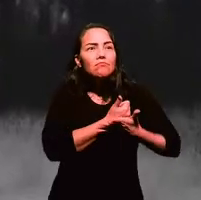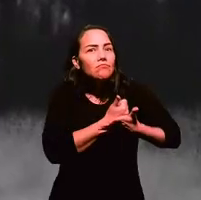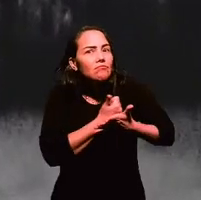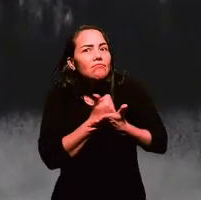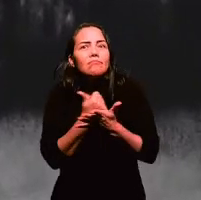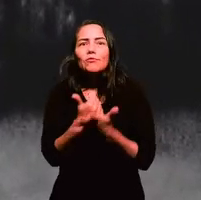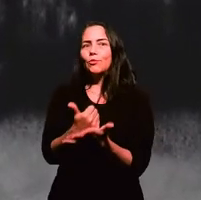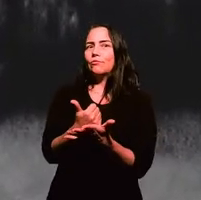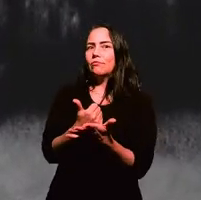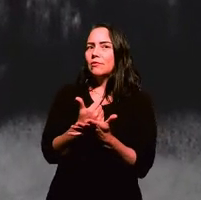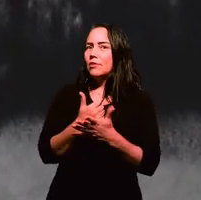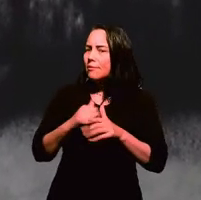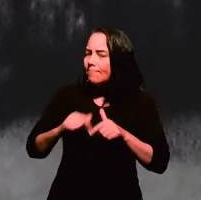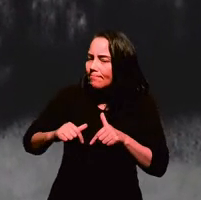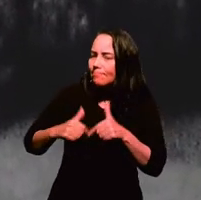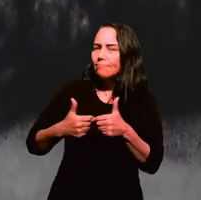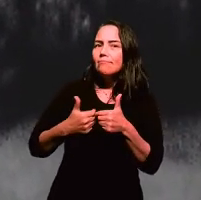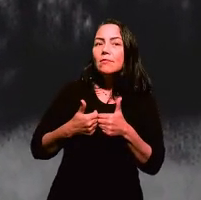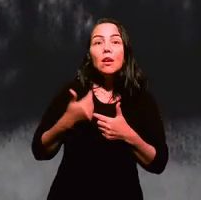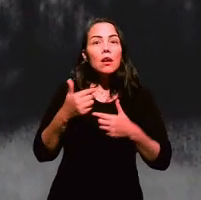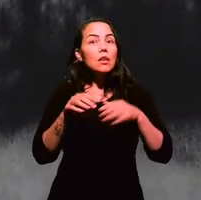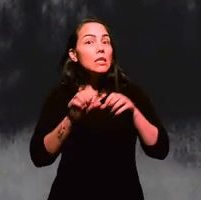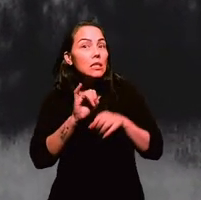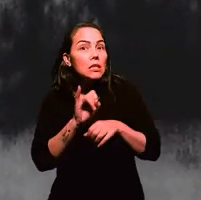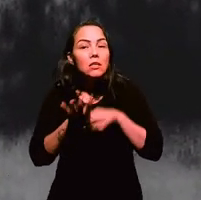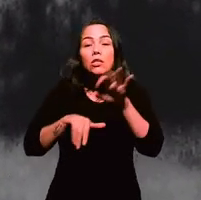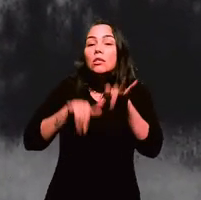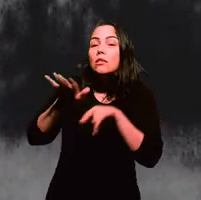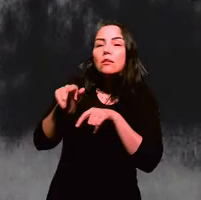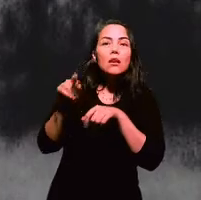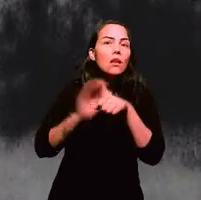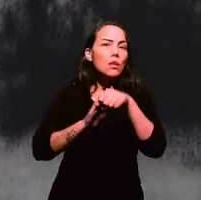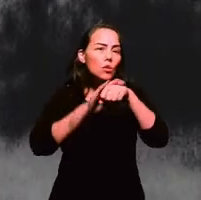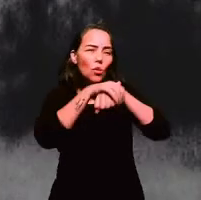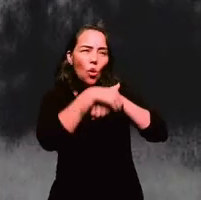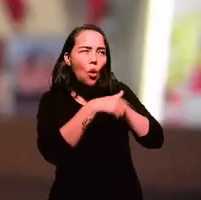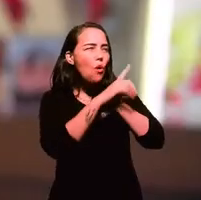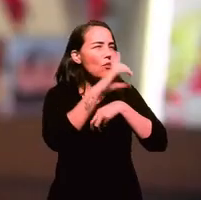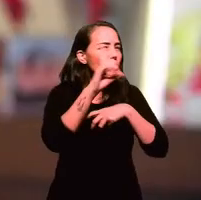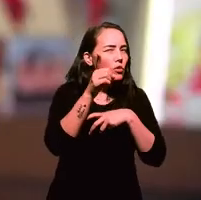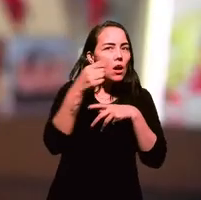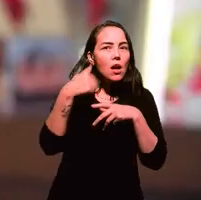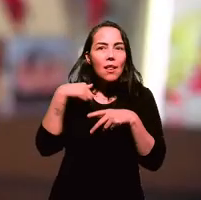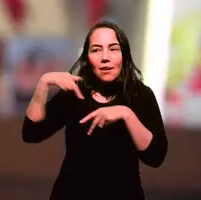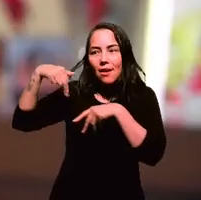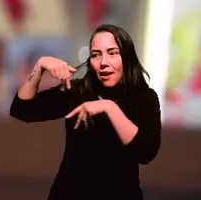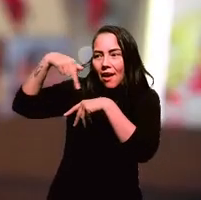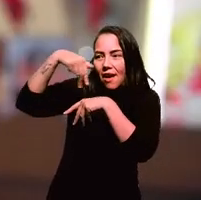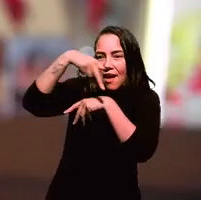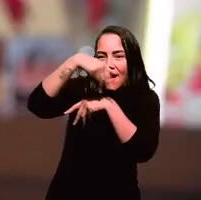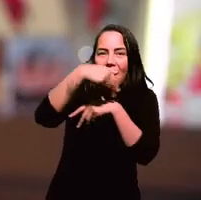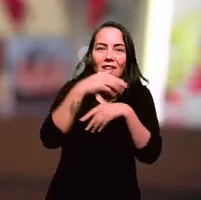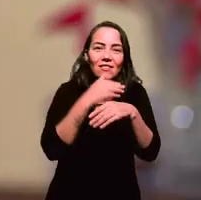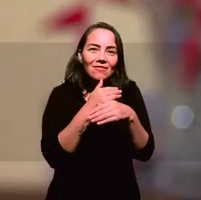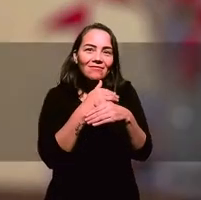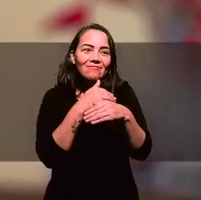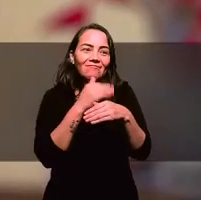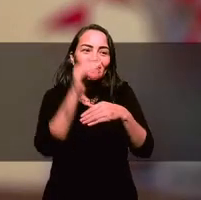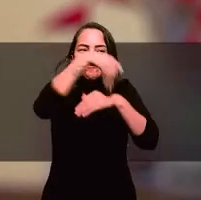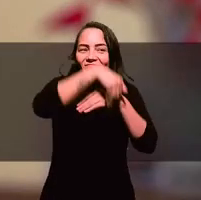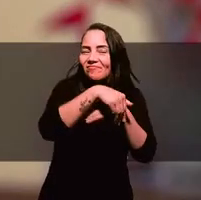gente. E quando eles chamavam ele de noite ou de dia, ele ia pelos fundos. Ele só atravessava a cerca e ele estava no